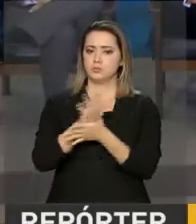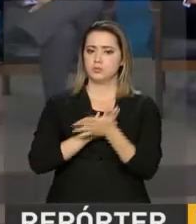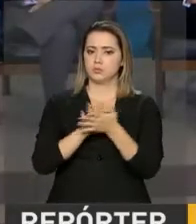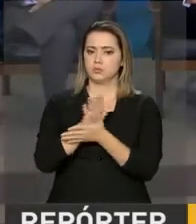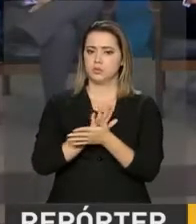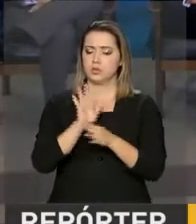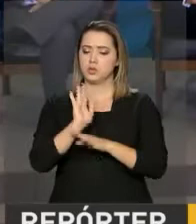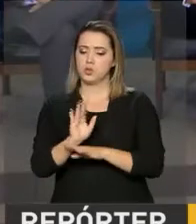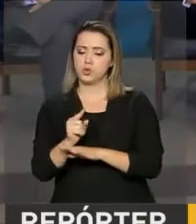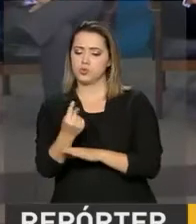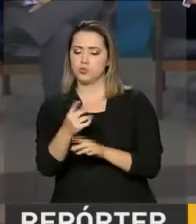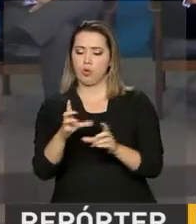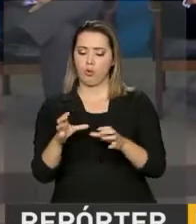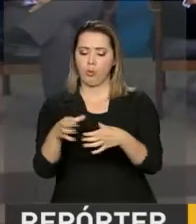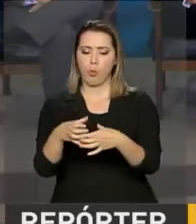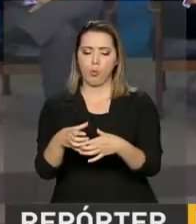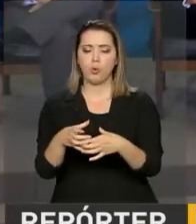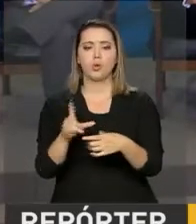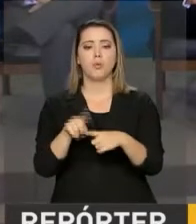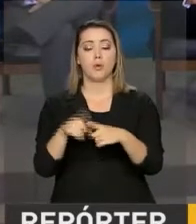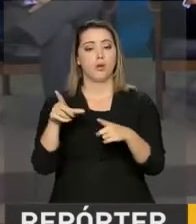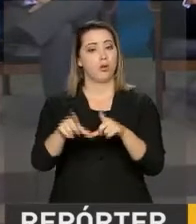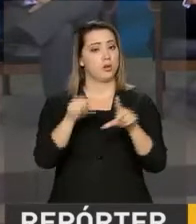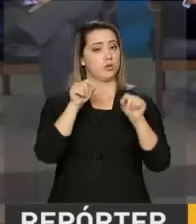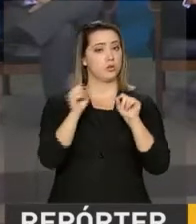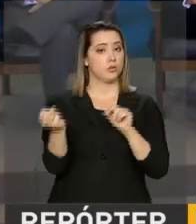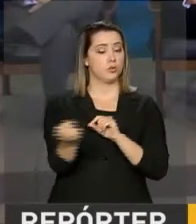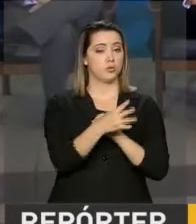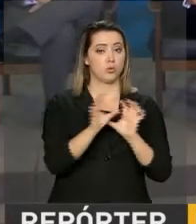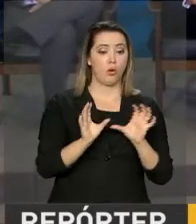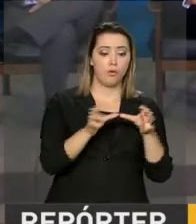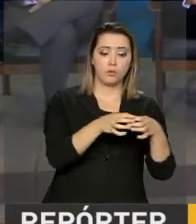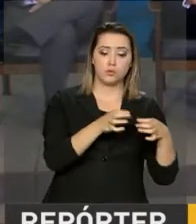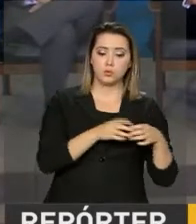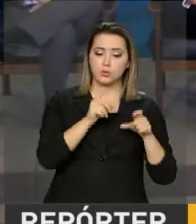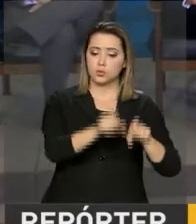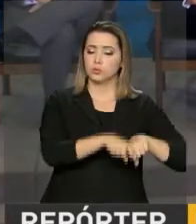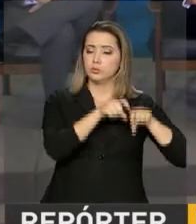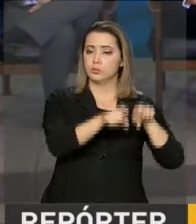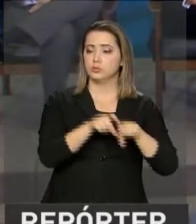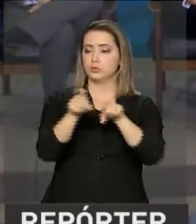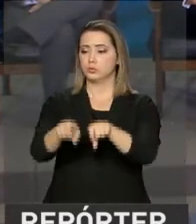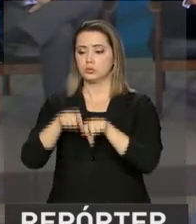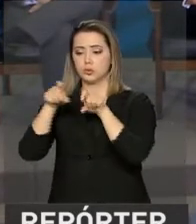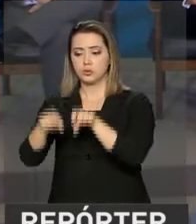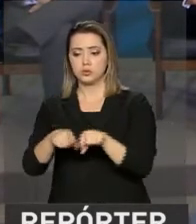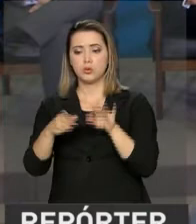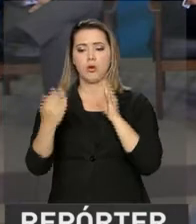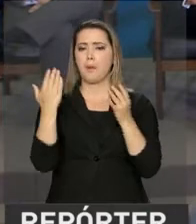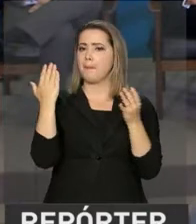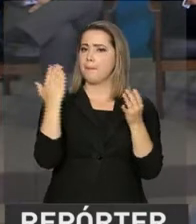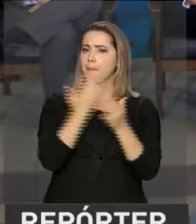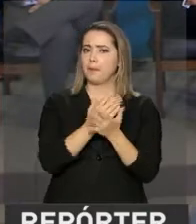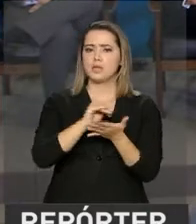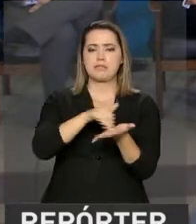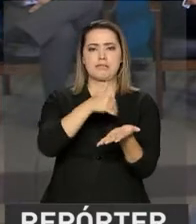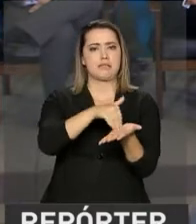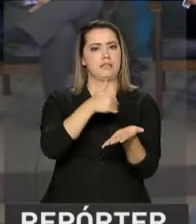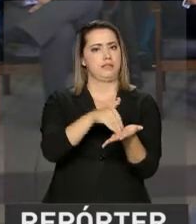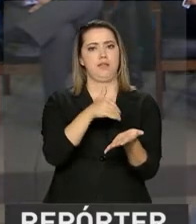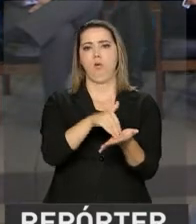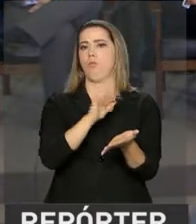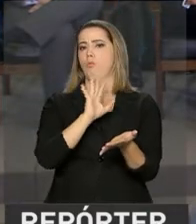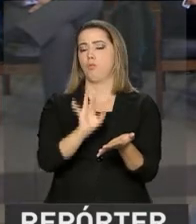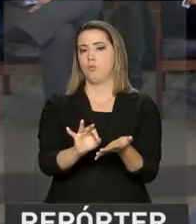favorecimentos a seleção dos novos assentados passará a ser realizada e processo seletivo e pessoal